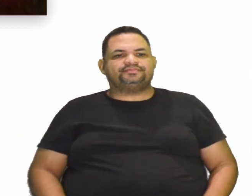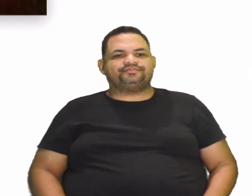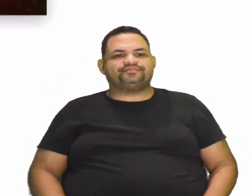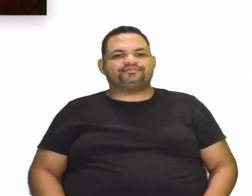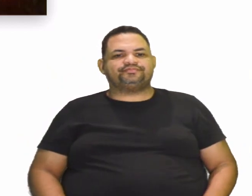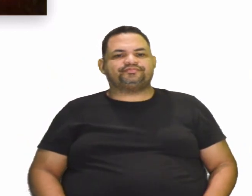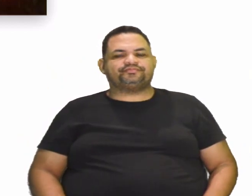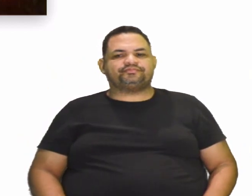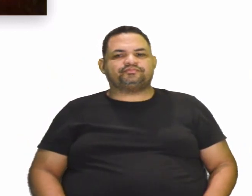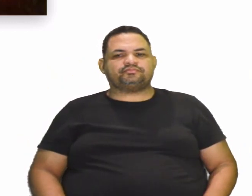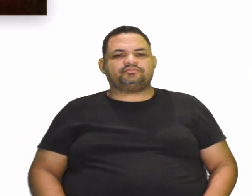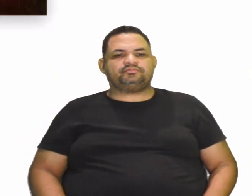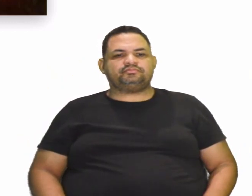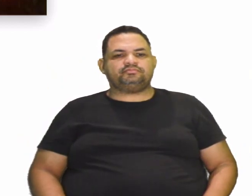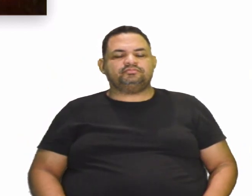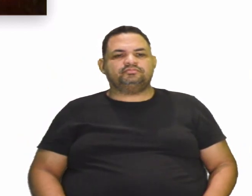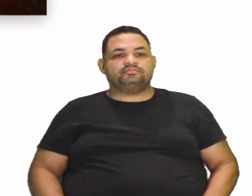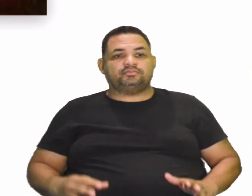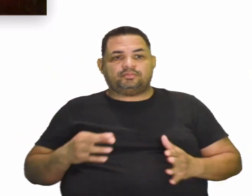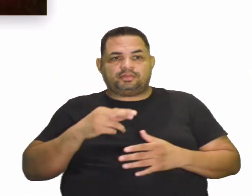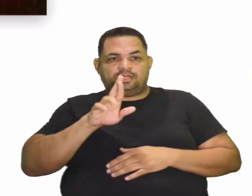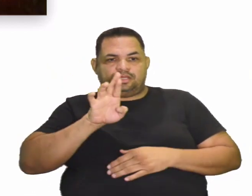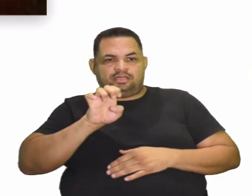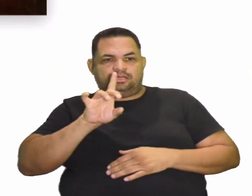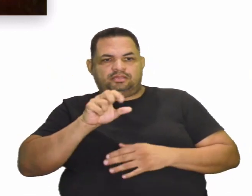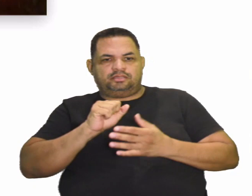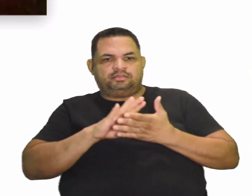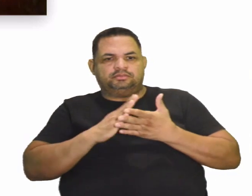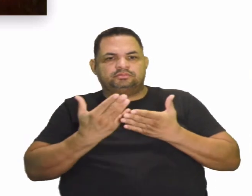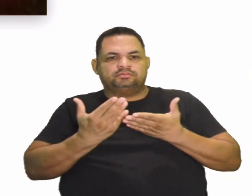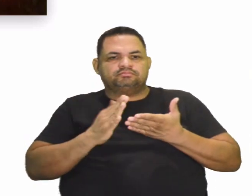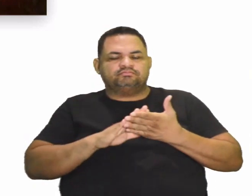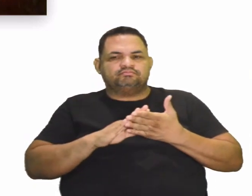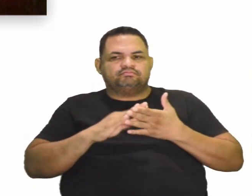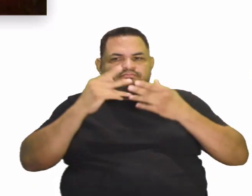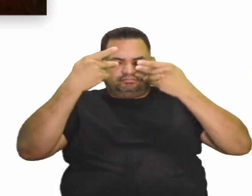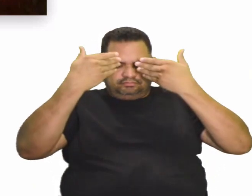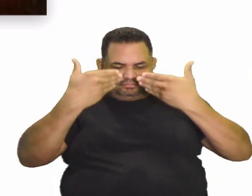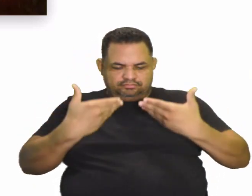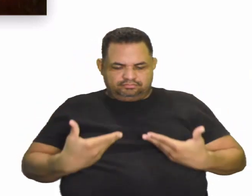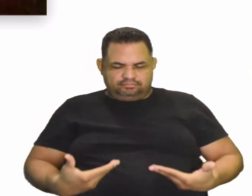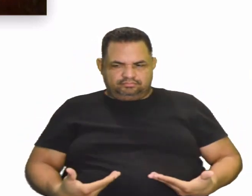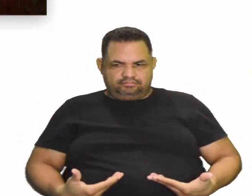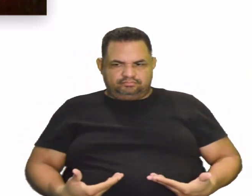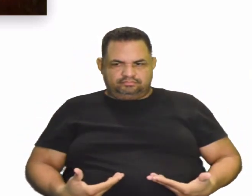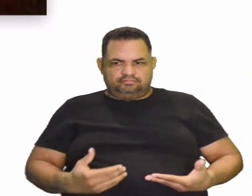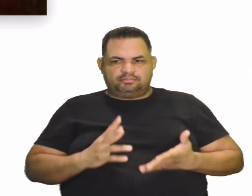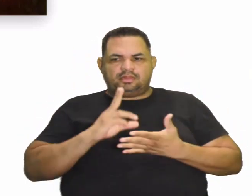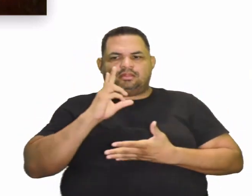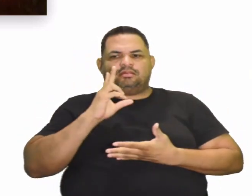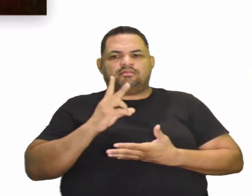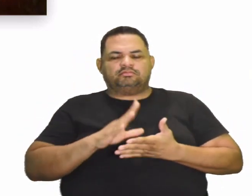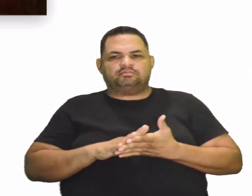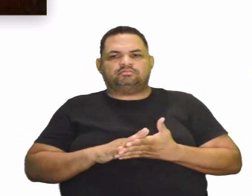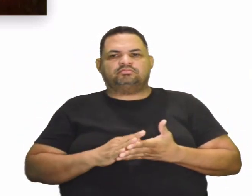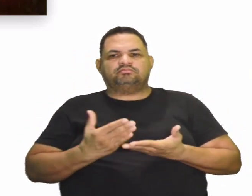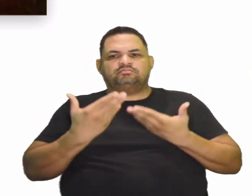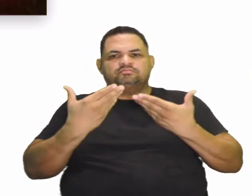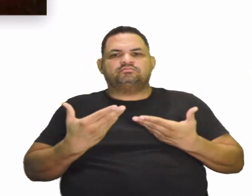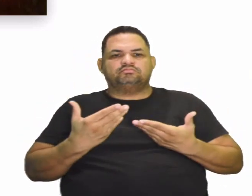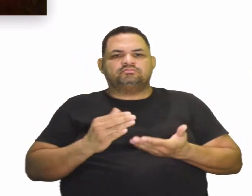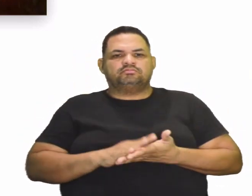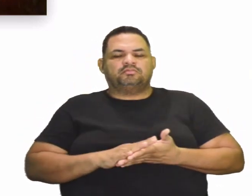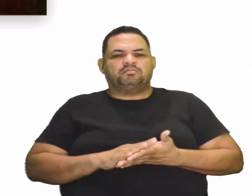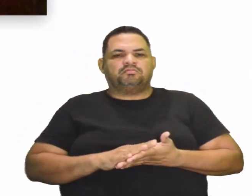Então, o realismo busca representar, então, a pessoa, né, como ela é, como Mona Lisa, aqui de Leonardo